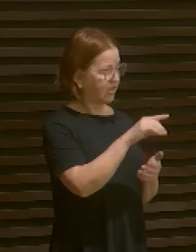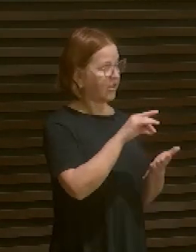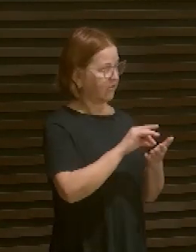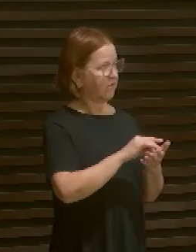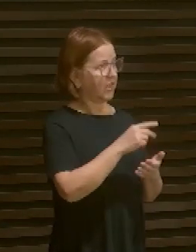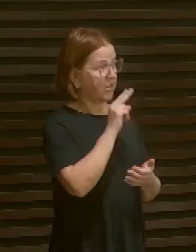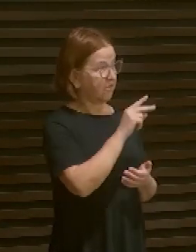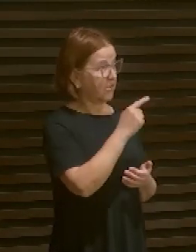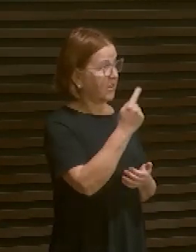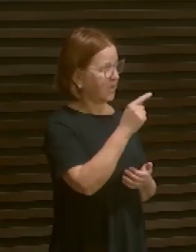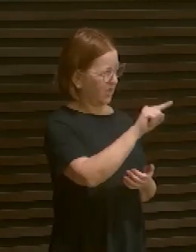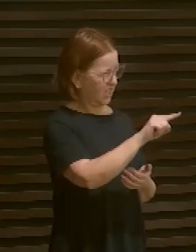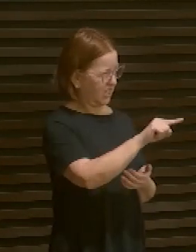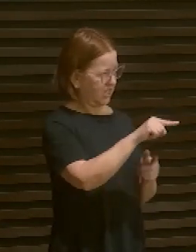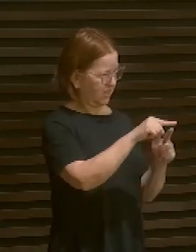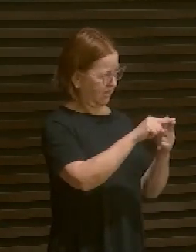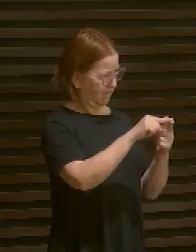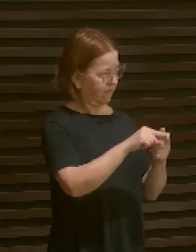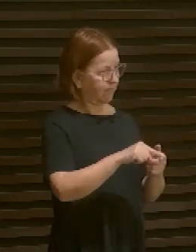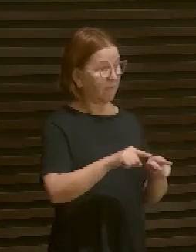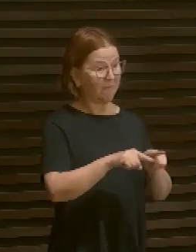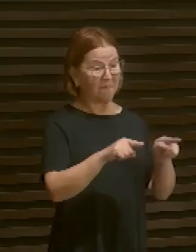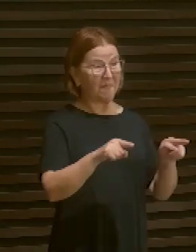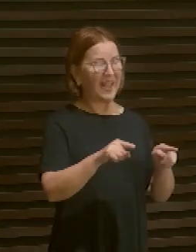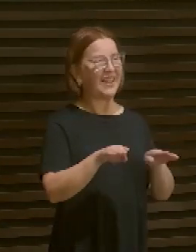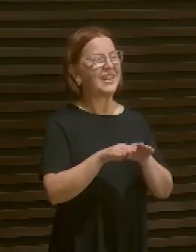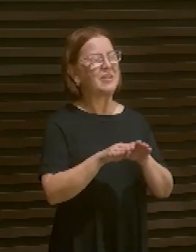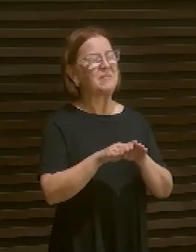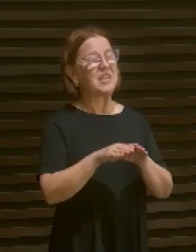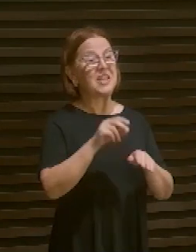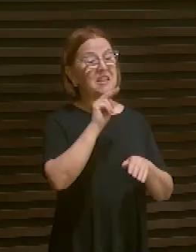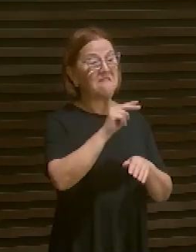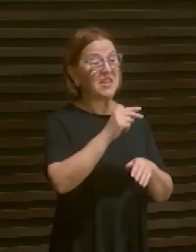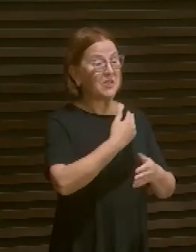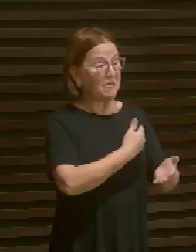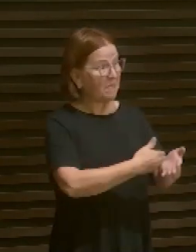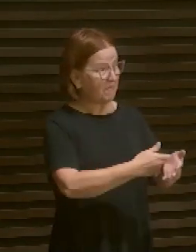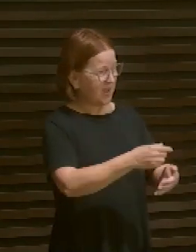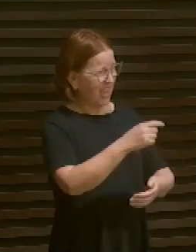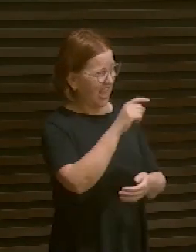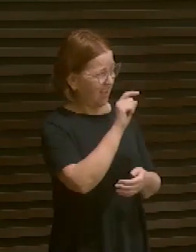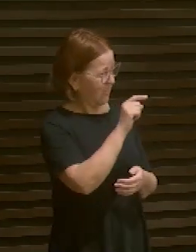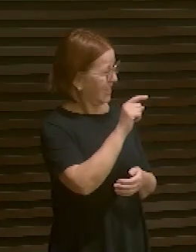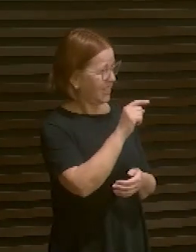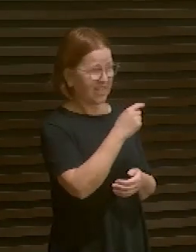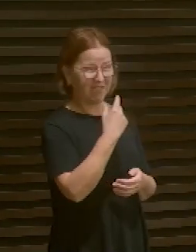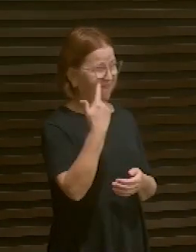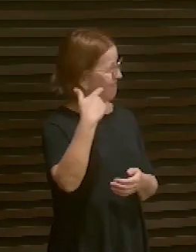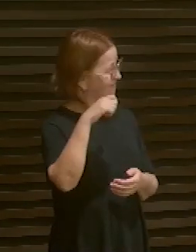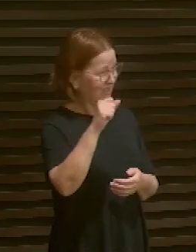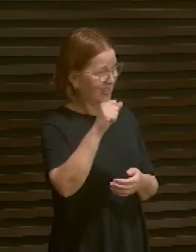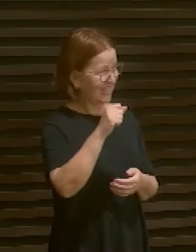dedo. Mas também eu vejo um braço que o Senhor não consegue visualizar. Enquanto